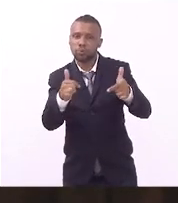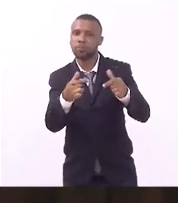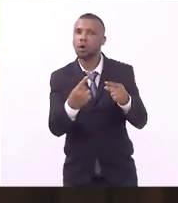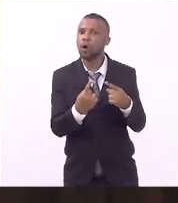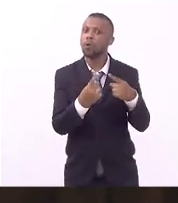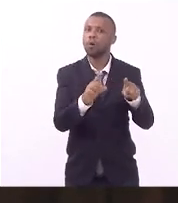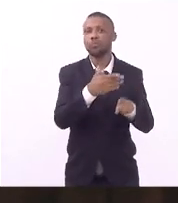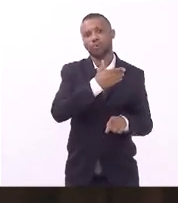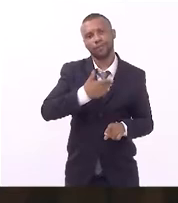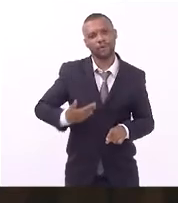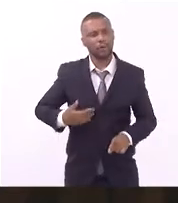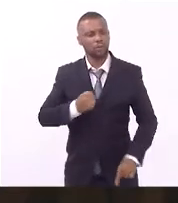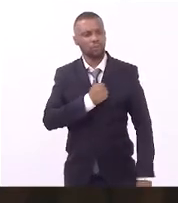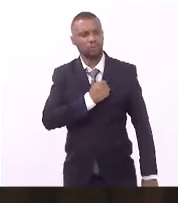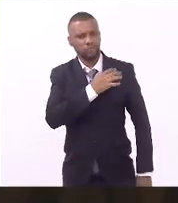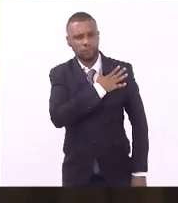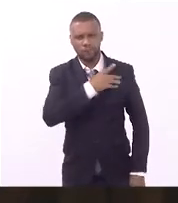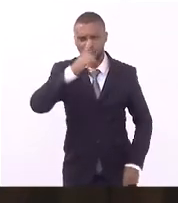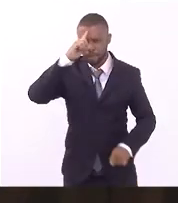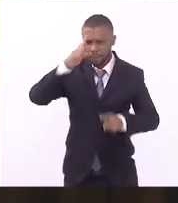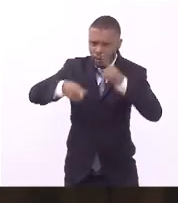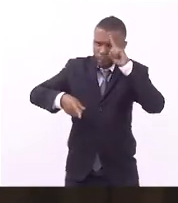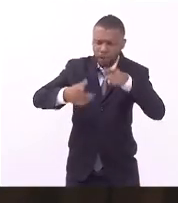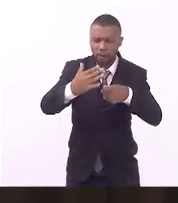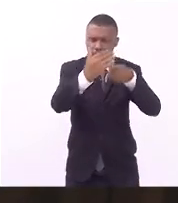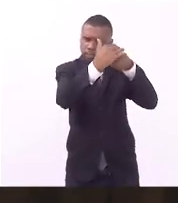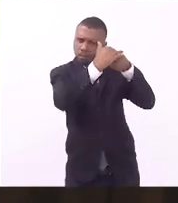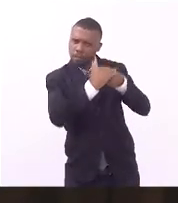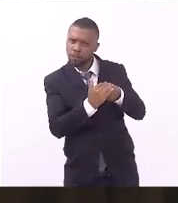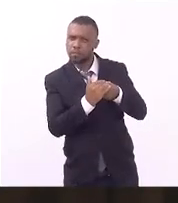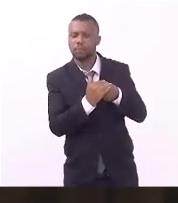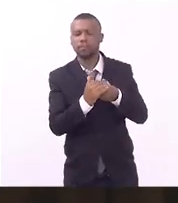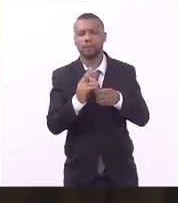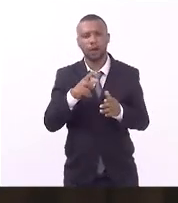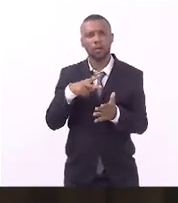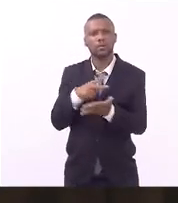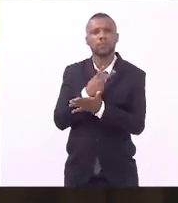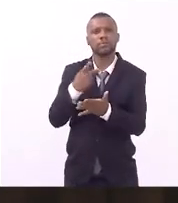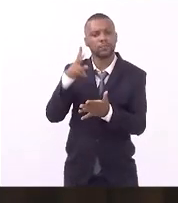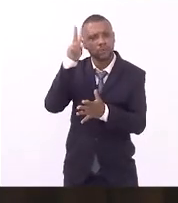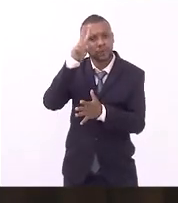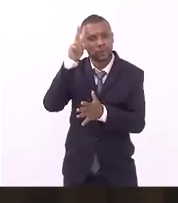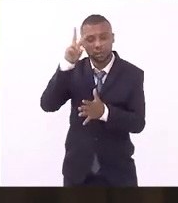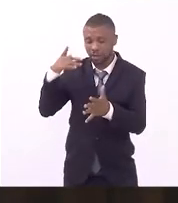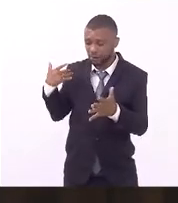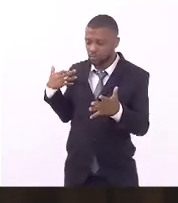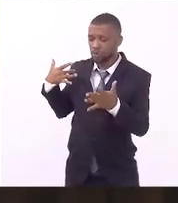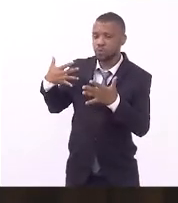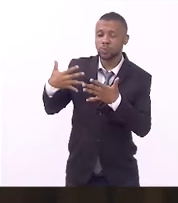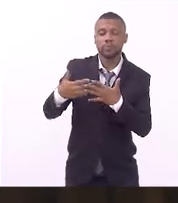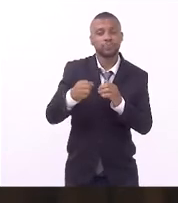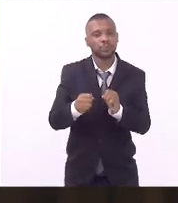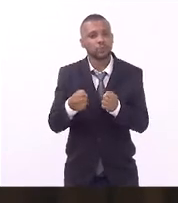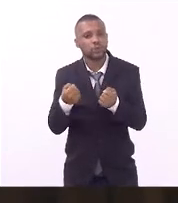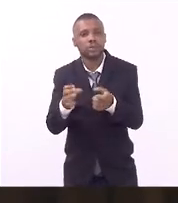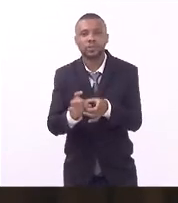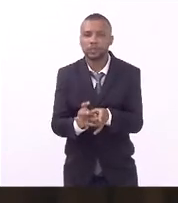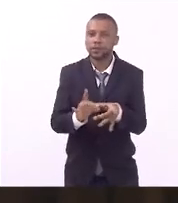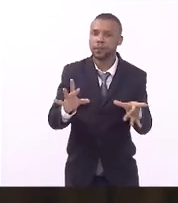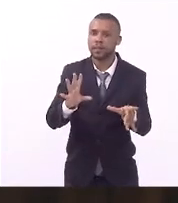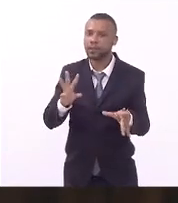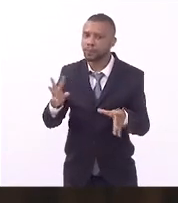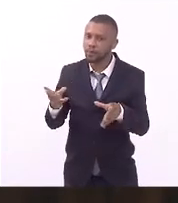ditatoriais e toda e qualquer forma de opressão ocorridas ao longo da nossa história. A defesa da democracia e da liberdade de